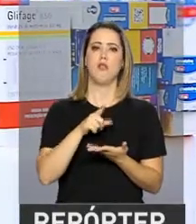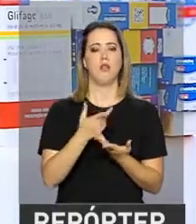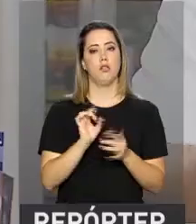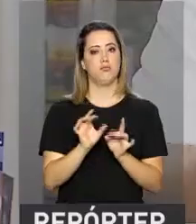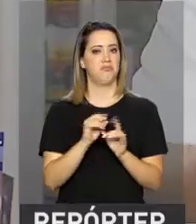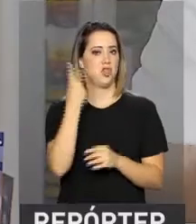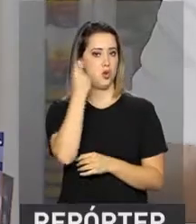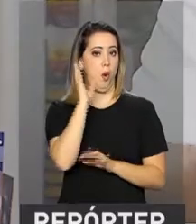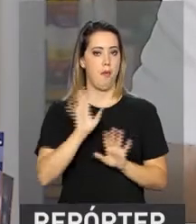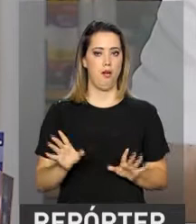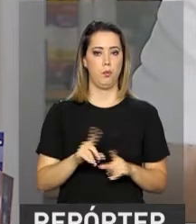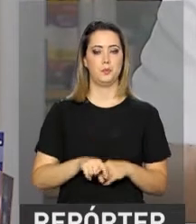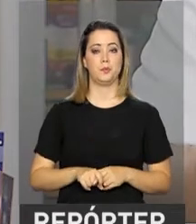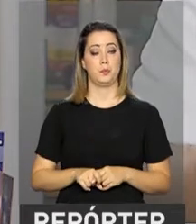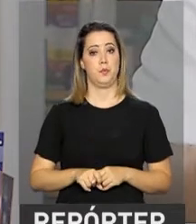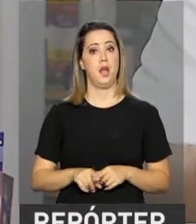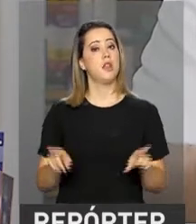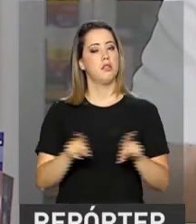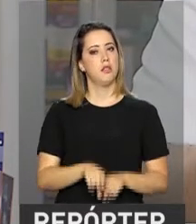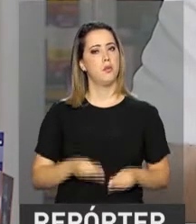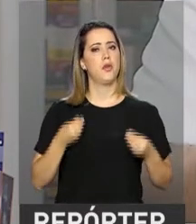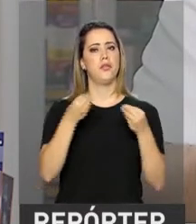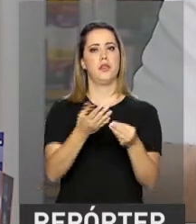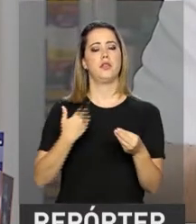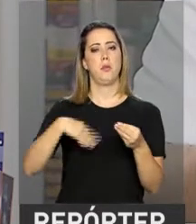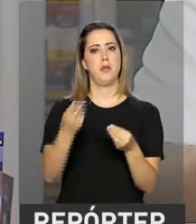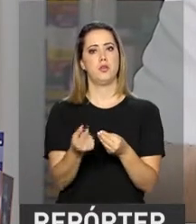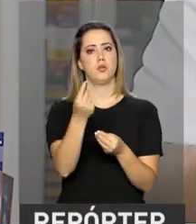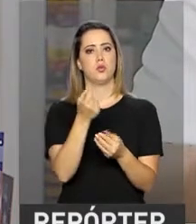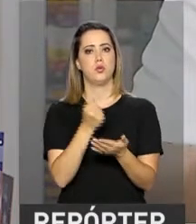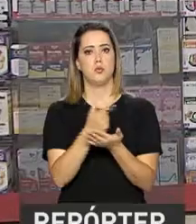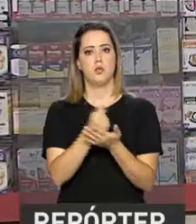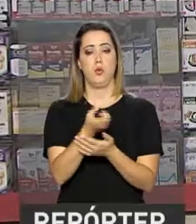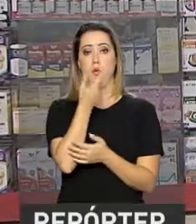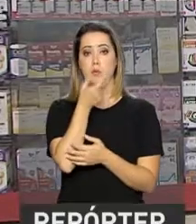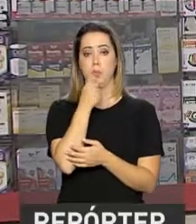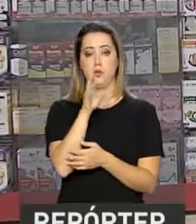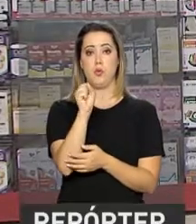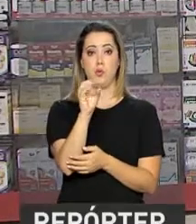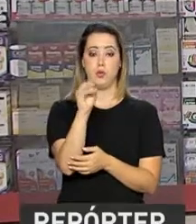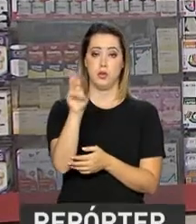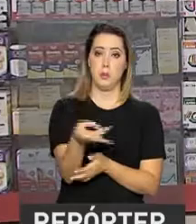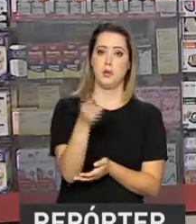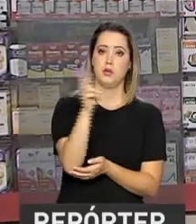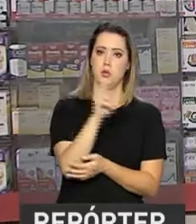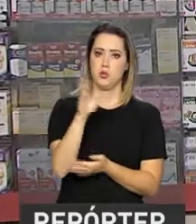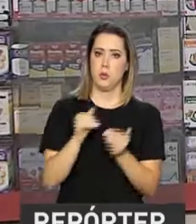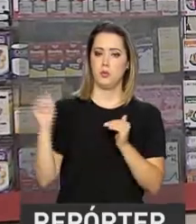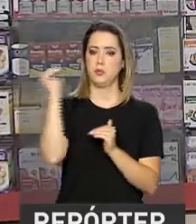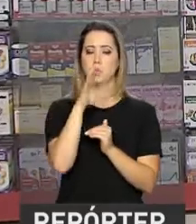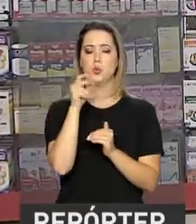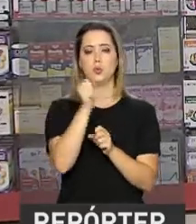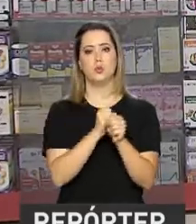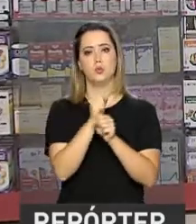a medida também garante mais dinheiro para a compra de medicamentos são 80 milhões de reais a mais por